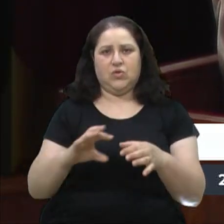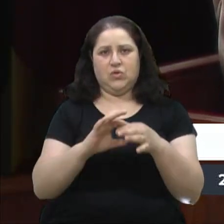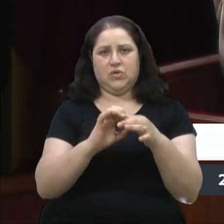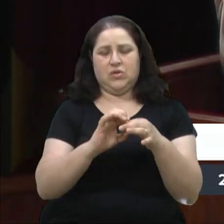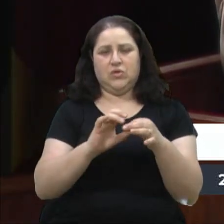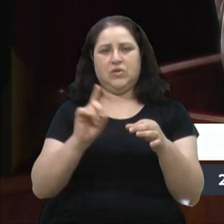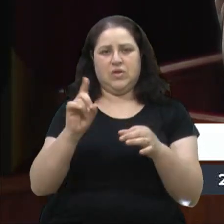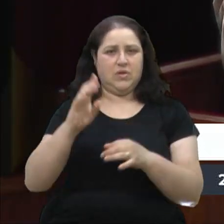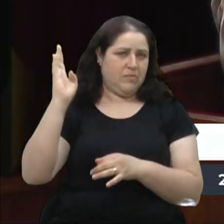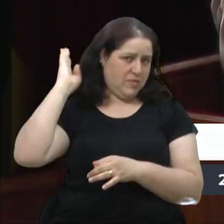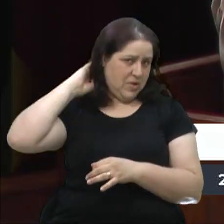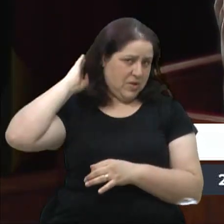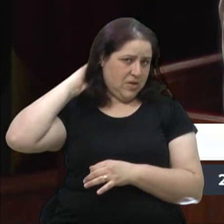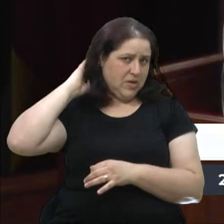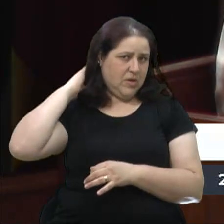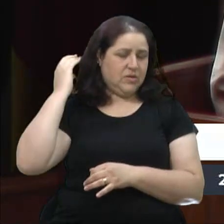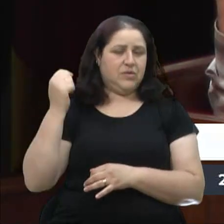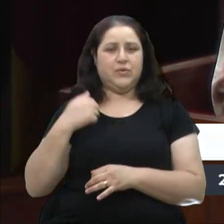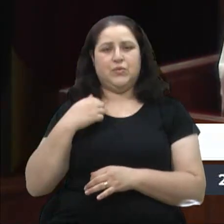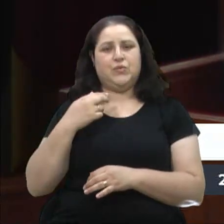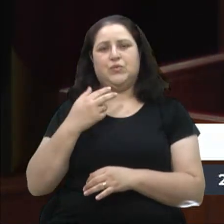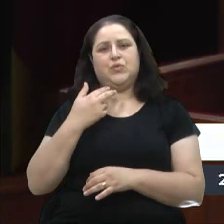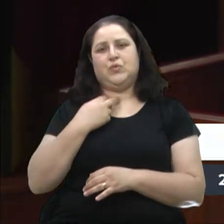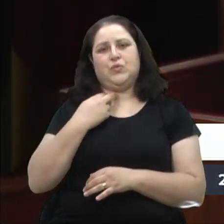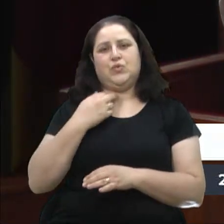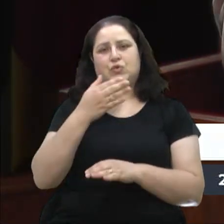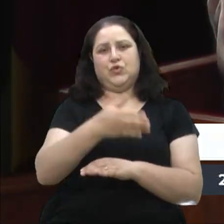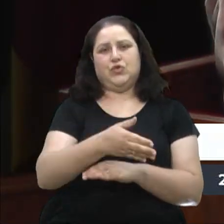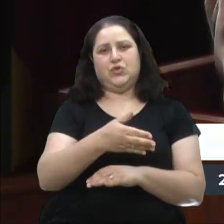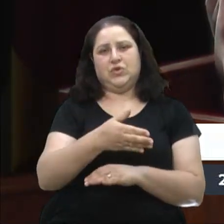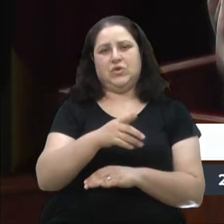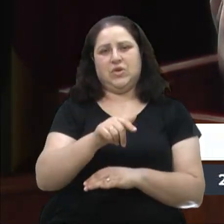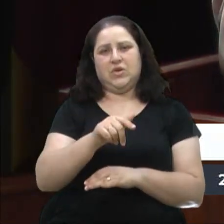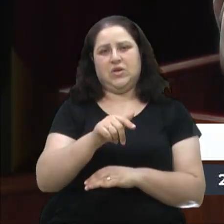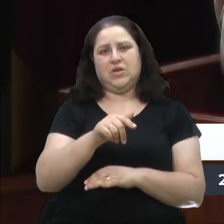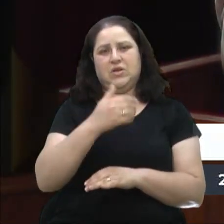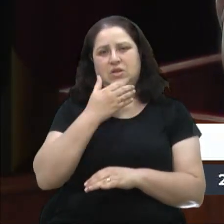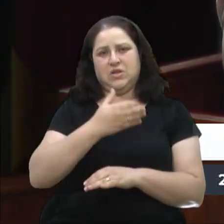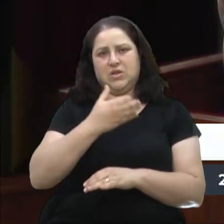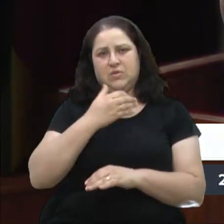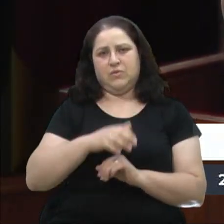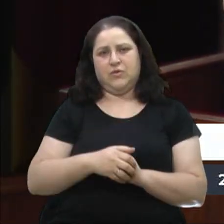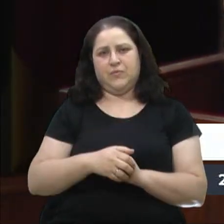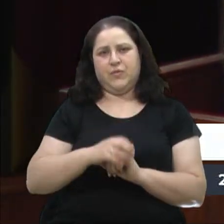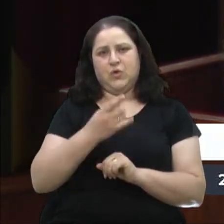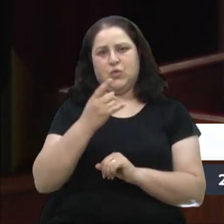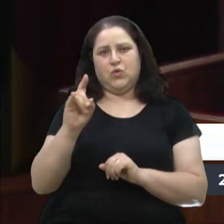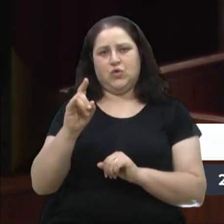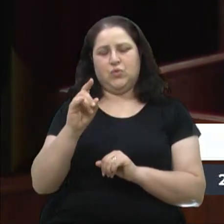ir. E a última imagem é uma arte final do povo de lá.